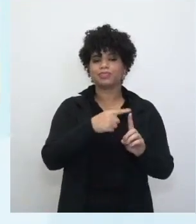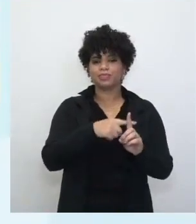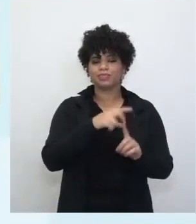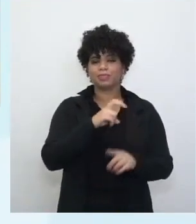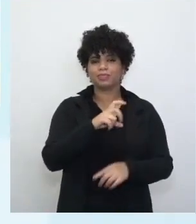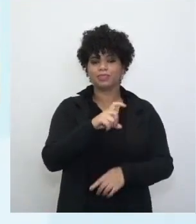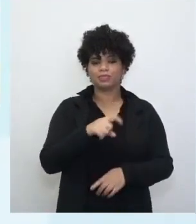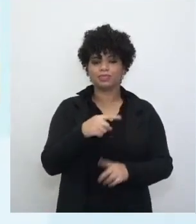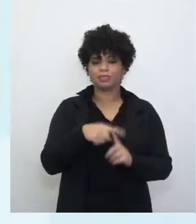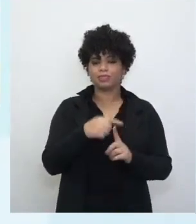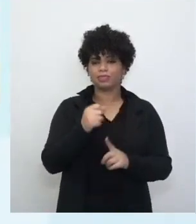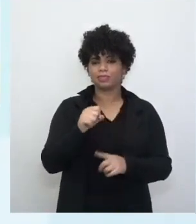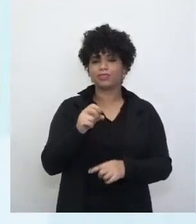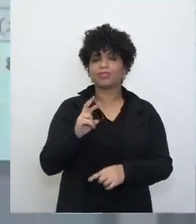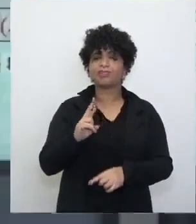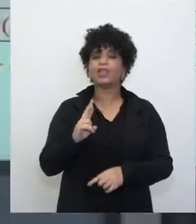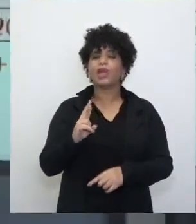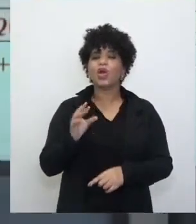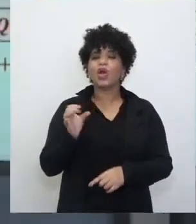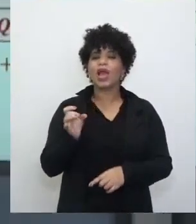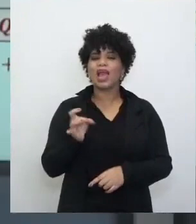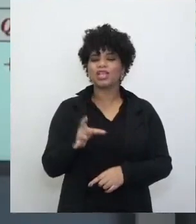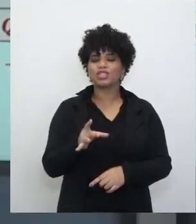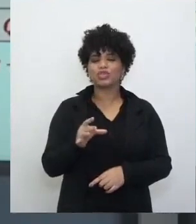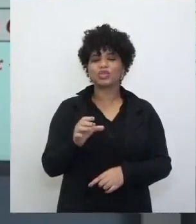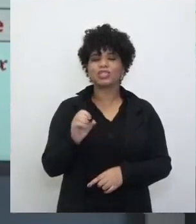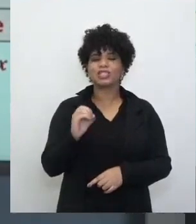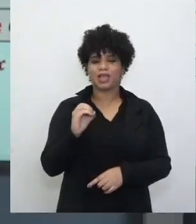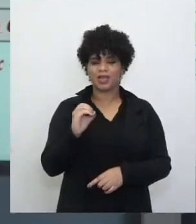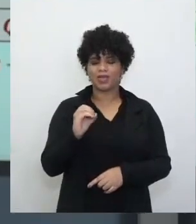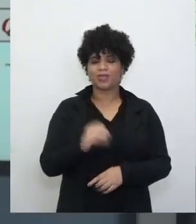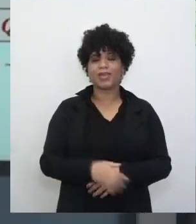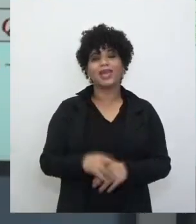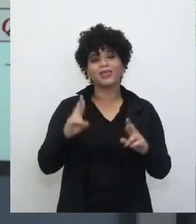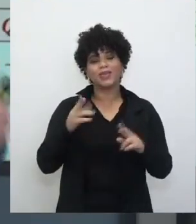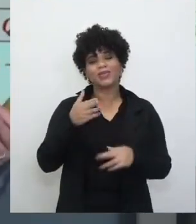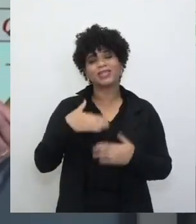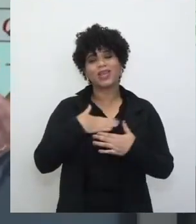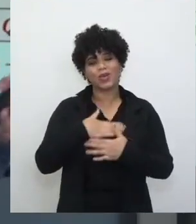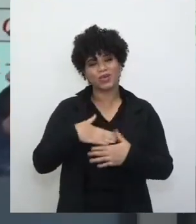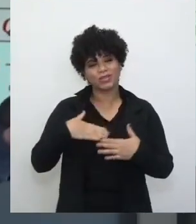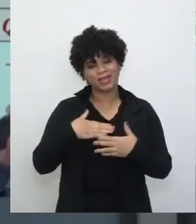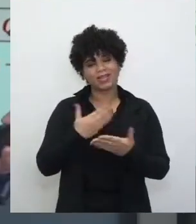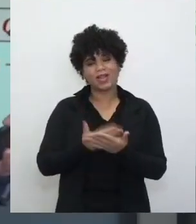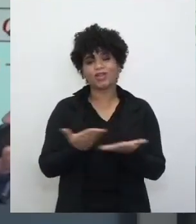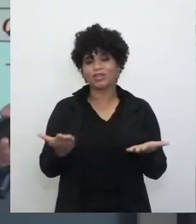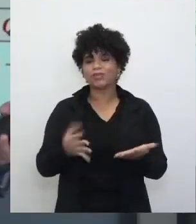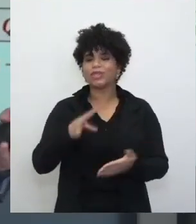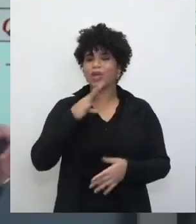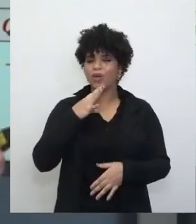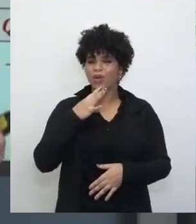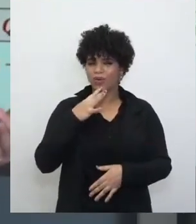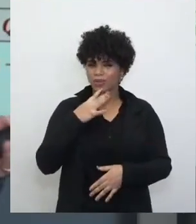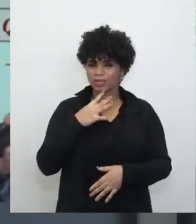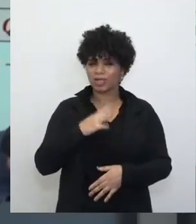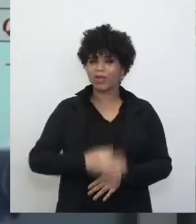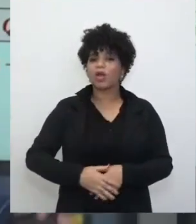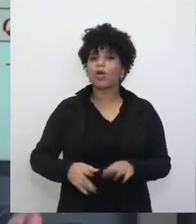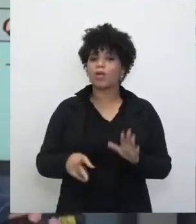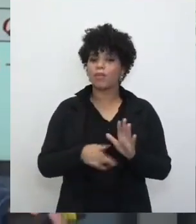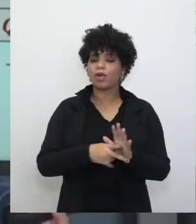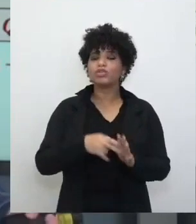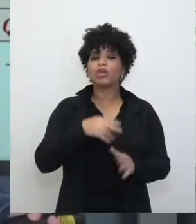também daria 0. Tá bom? Espero que você tenha gostado da aula de hoje, pelo menos para você conhecer um pouquinho desse famoso dispositivo que é o algoritmo